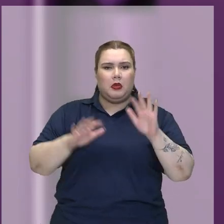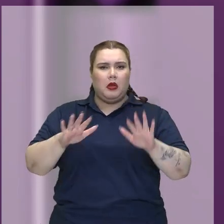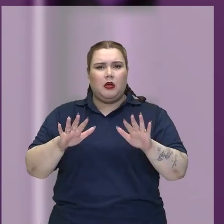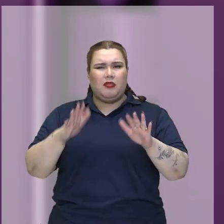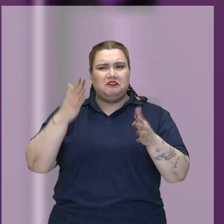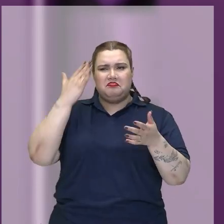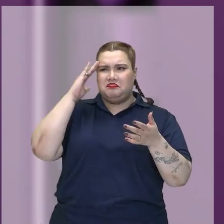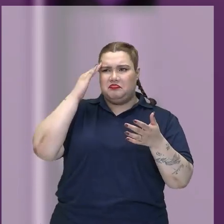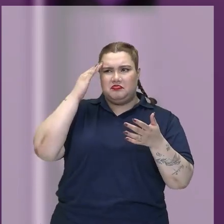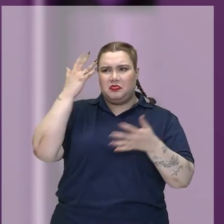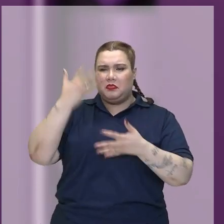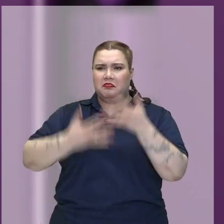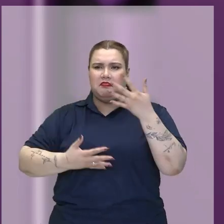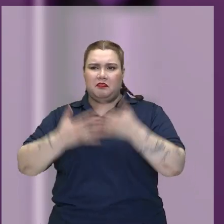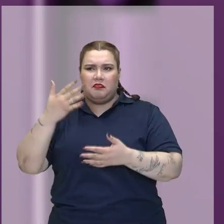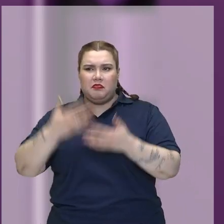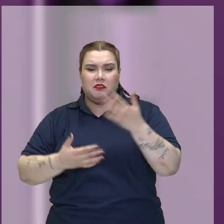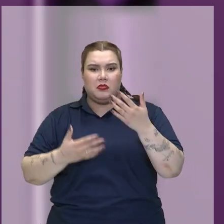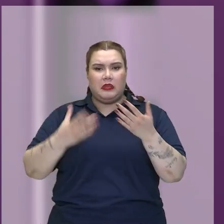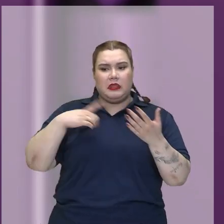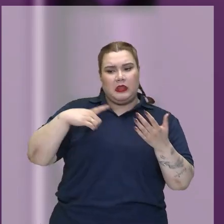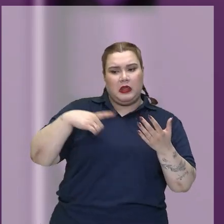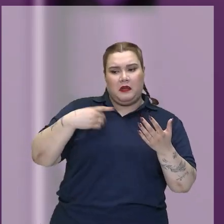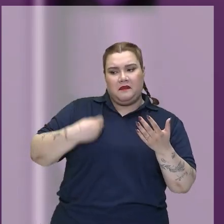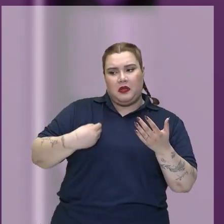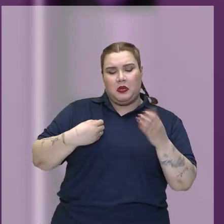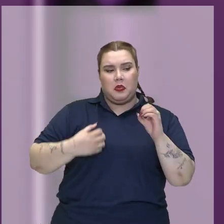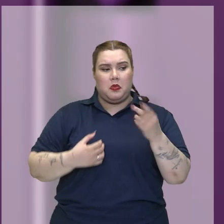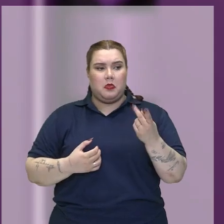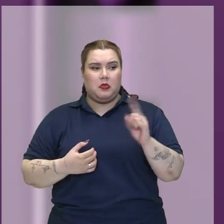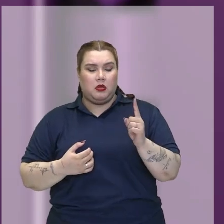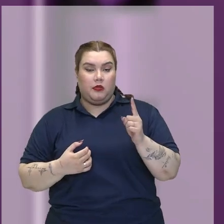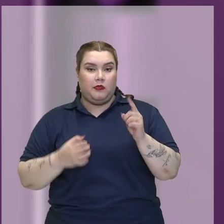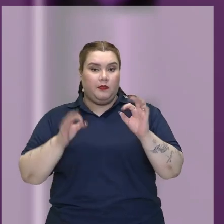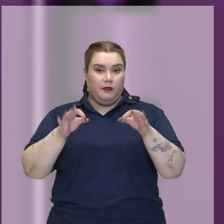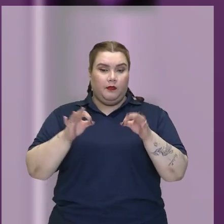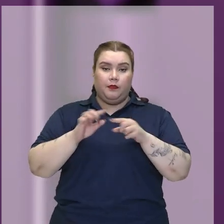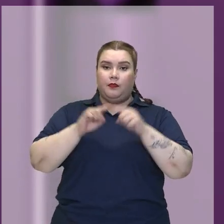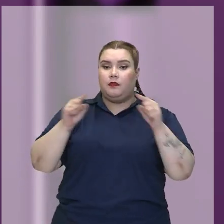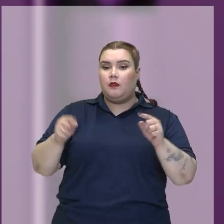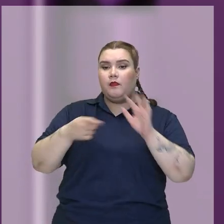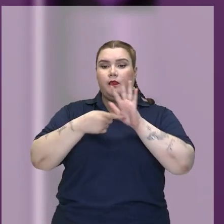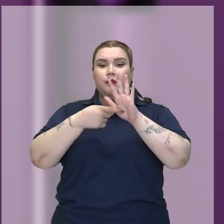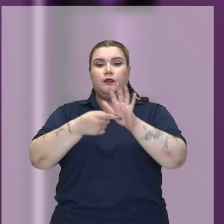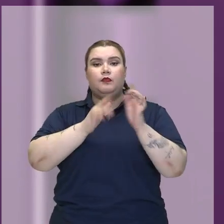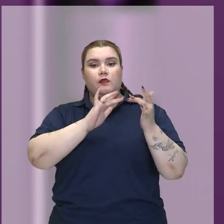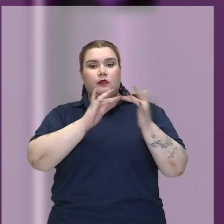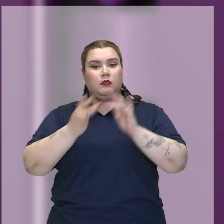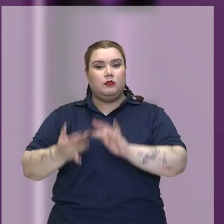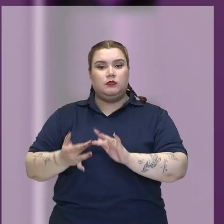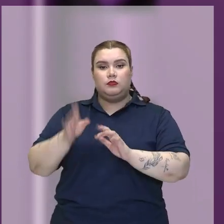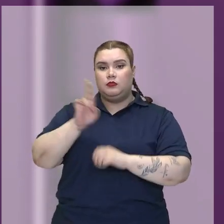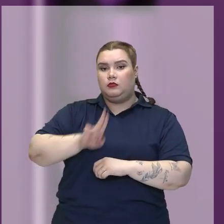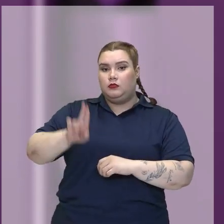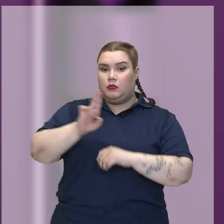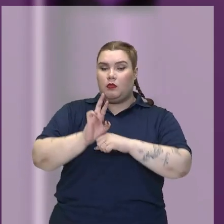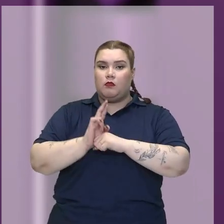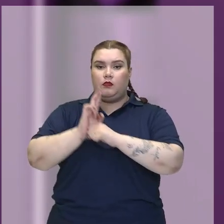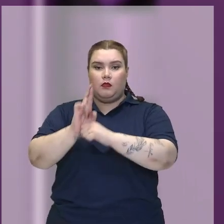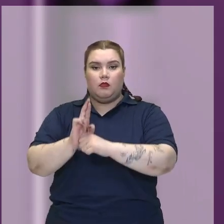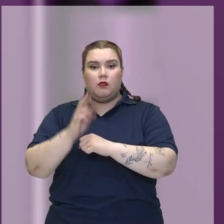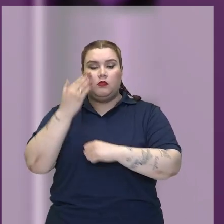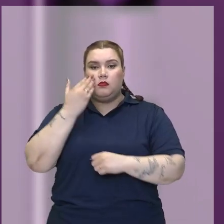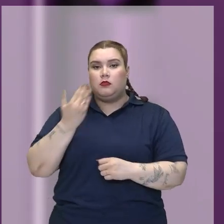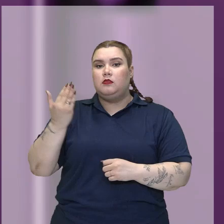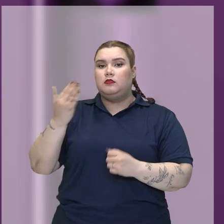uma questão meio filosófica. Mas eu trouxe aqui um contexto, né? Vou utilizar aqui o recurso para a